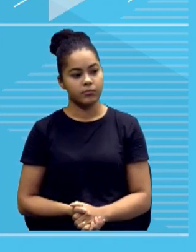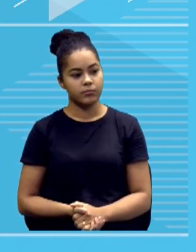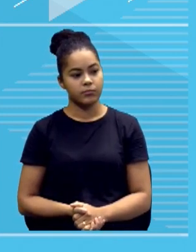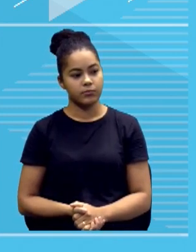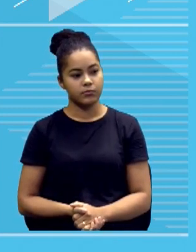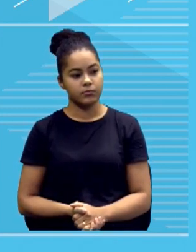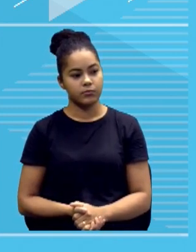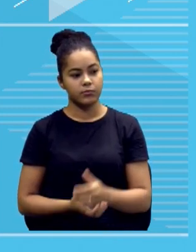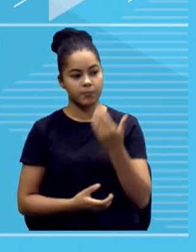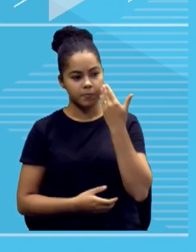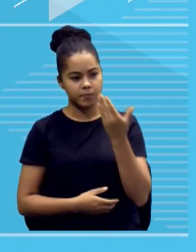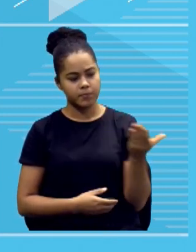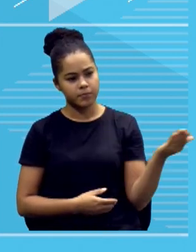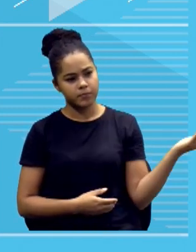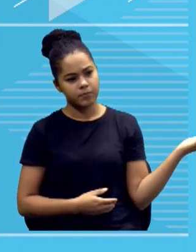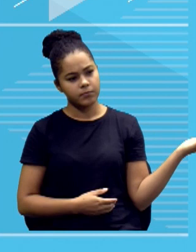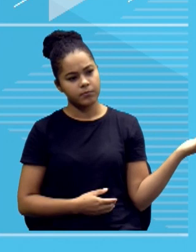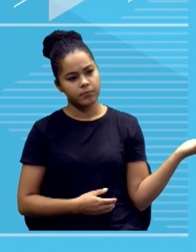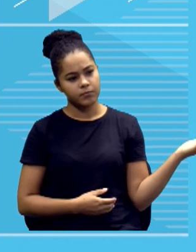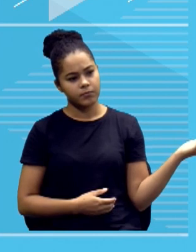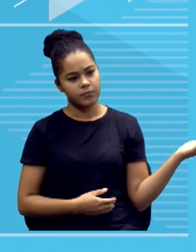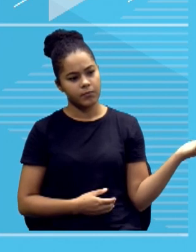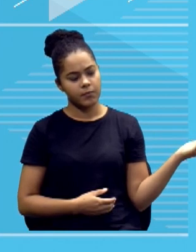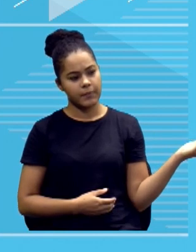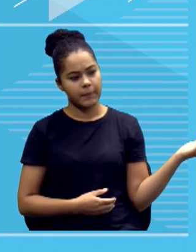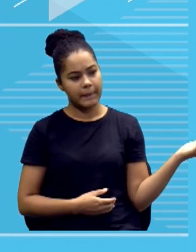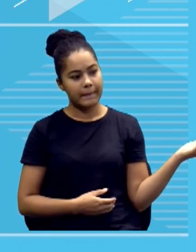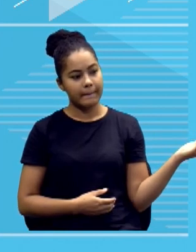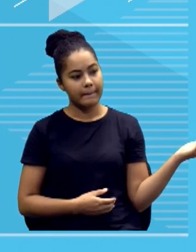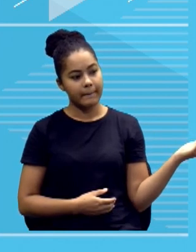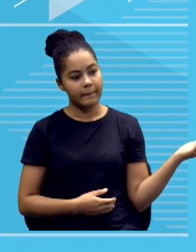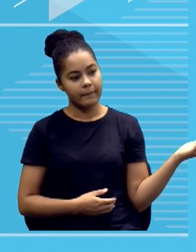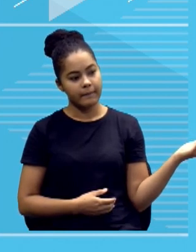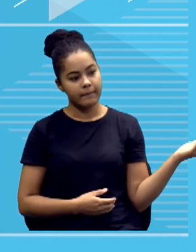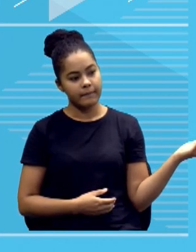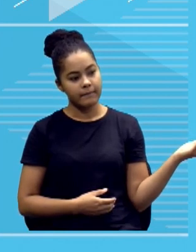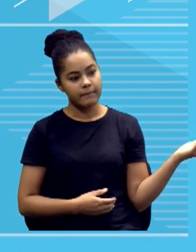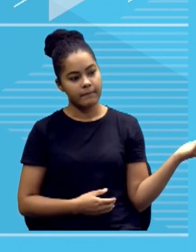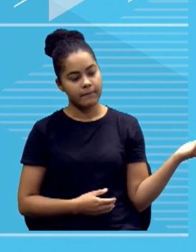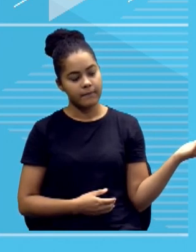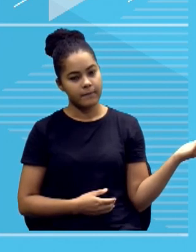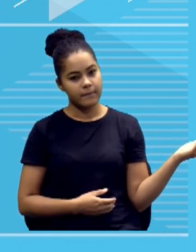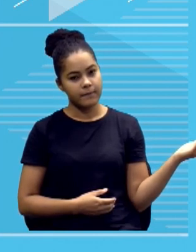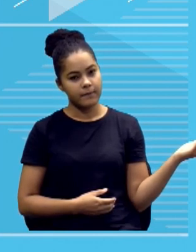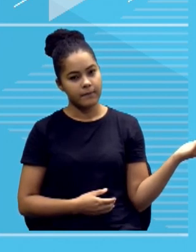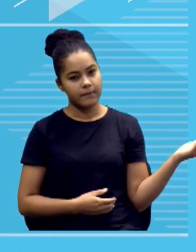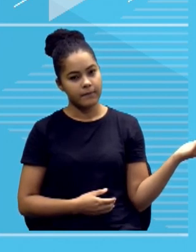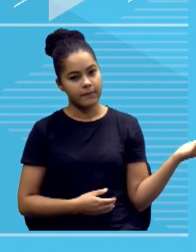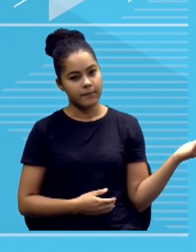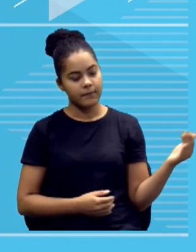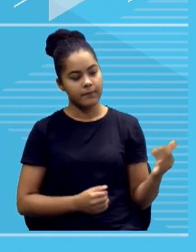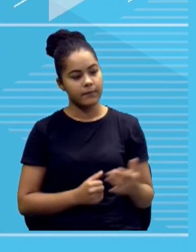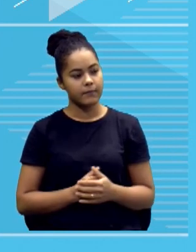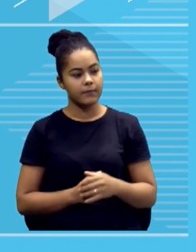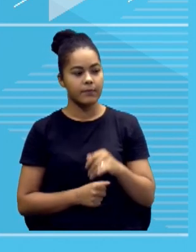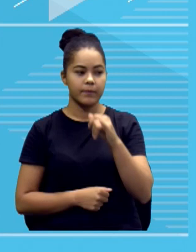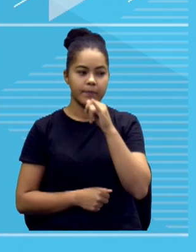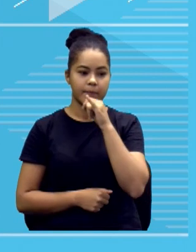é dissipada em forma de calor. Você tem lá, por